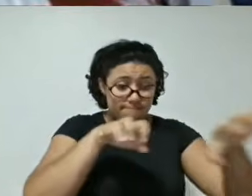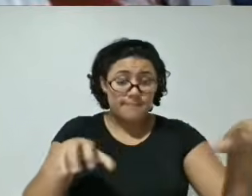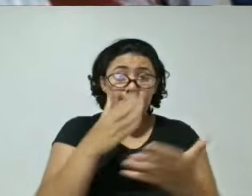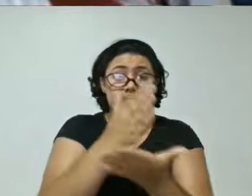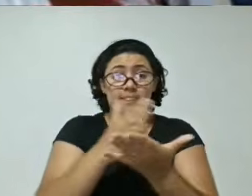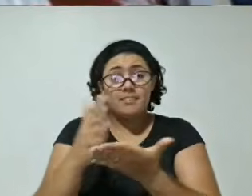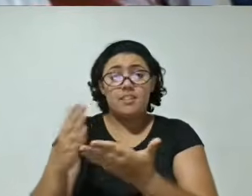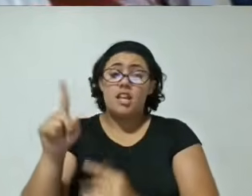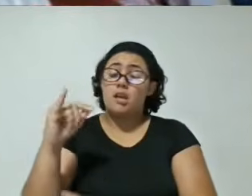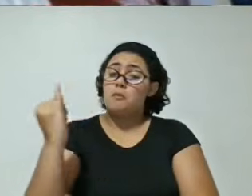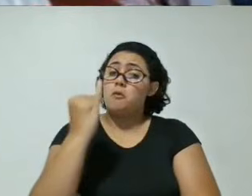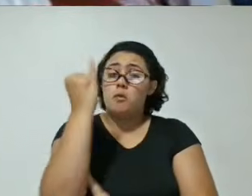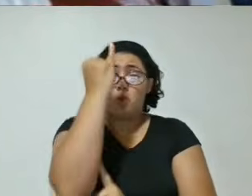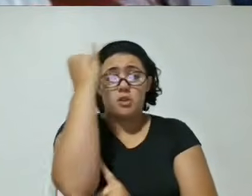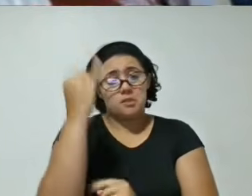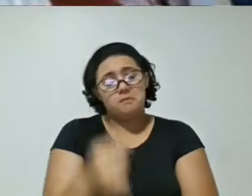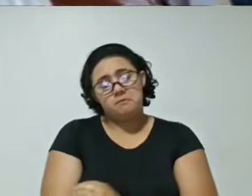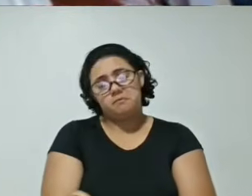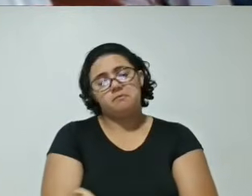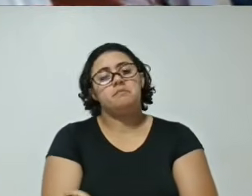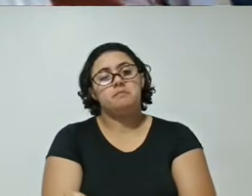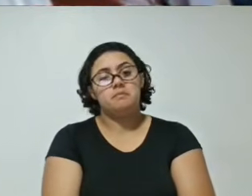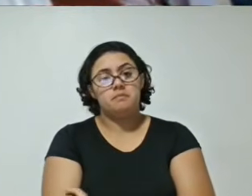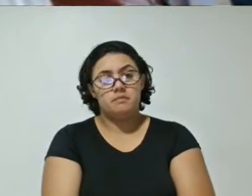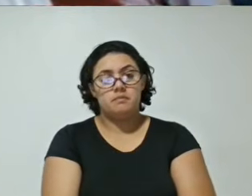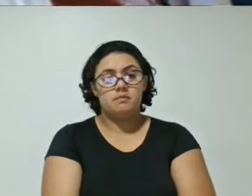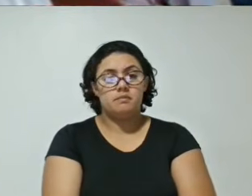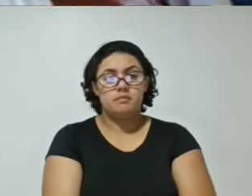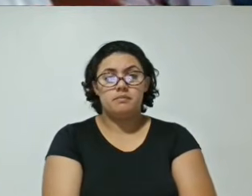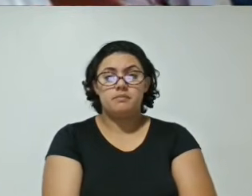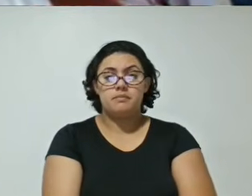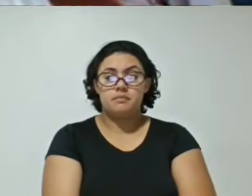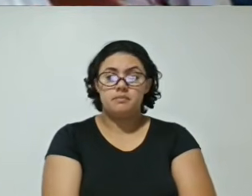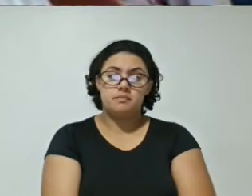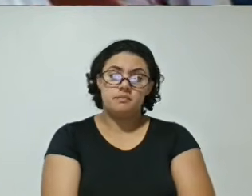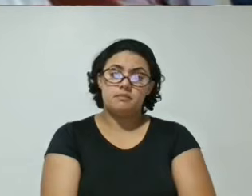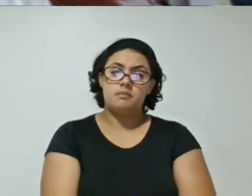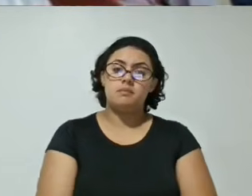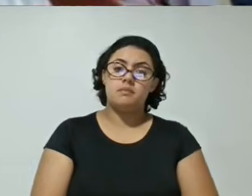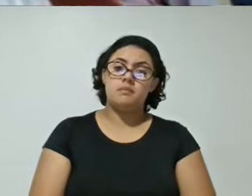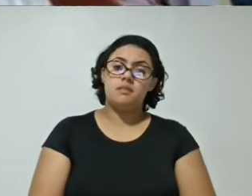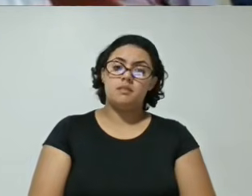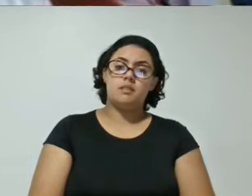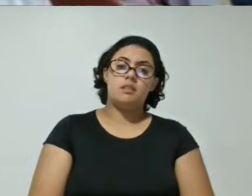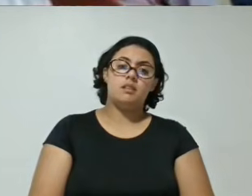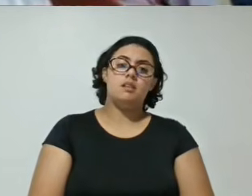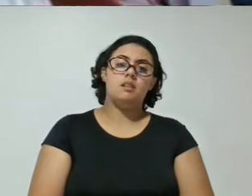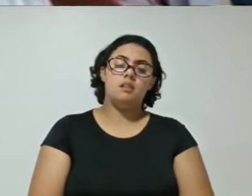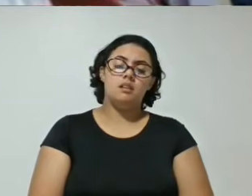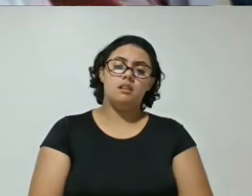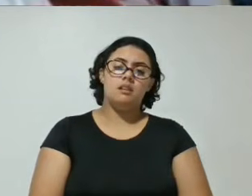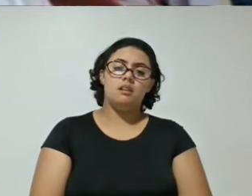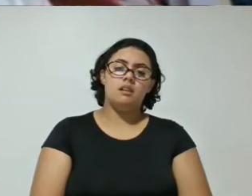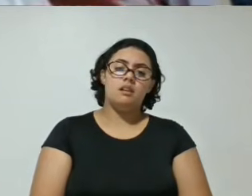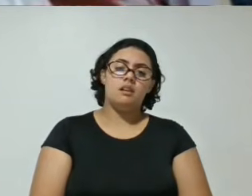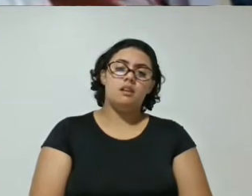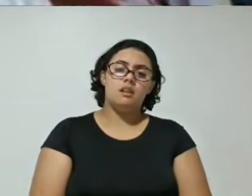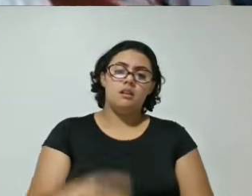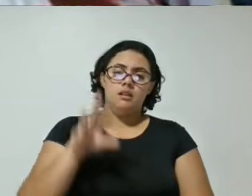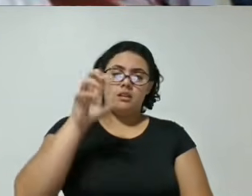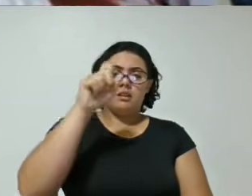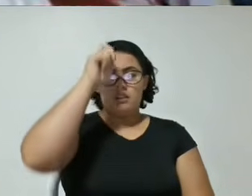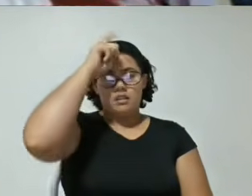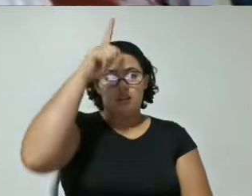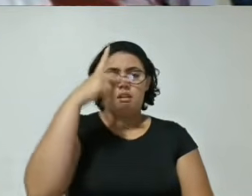fita ali e falar que tem um equipamento ali descentralizado. Aí, pegando um gancho aí na